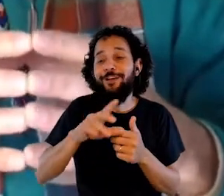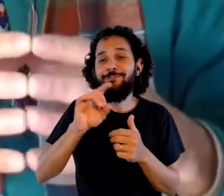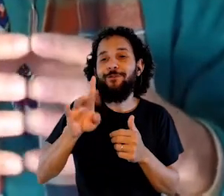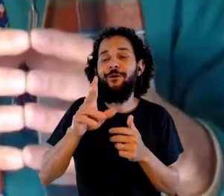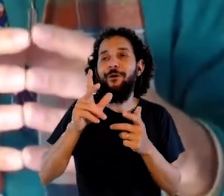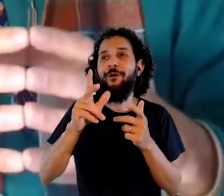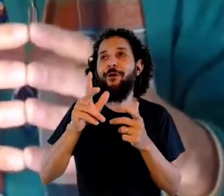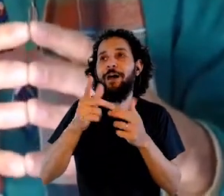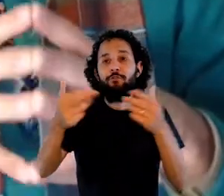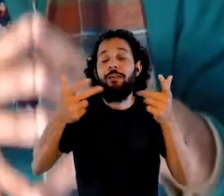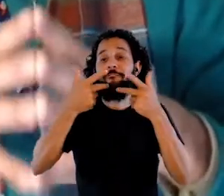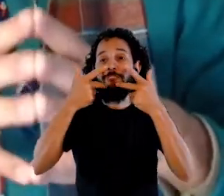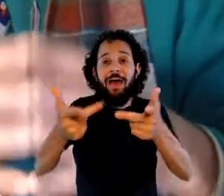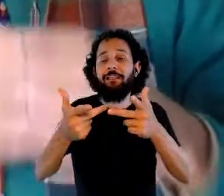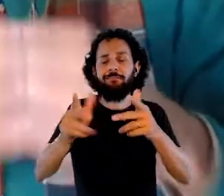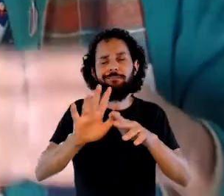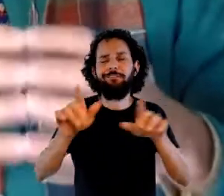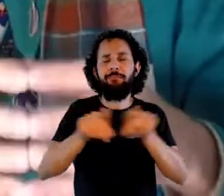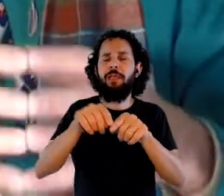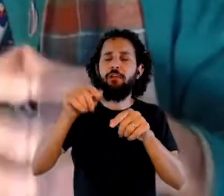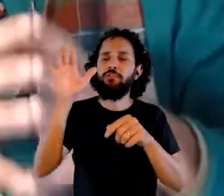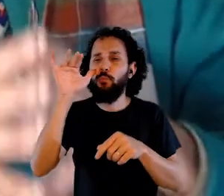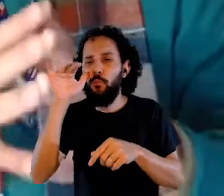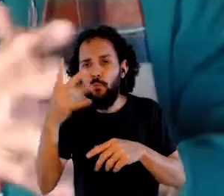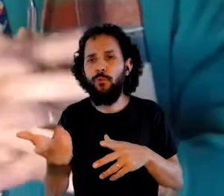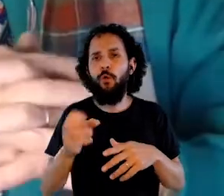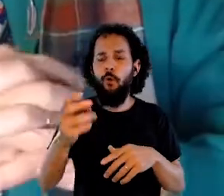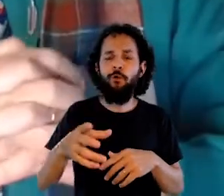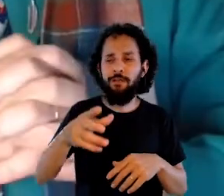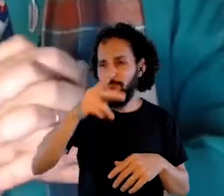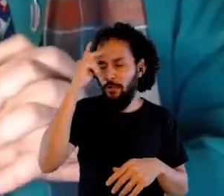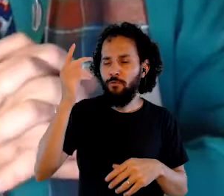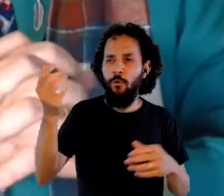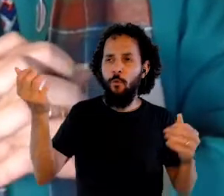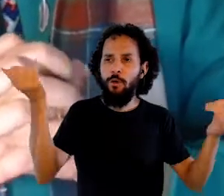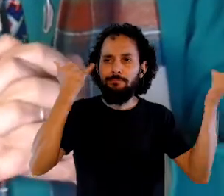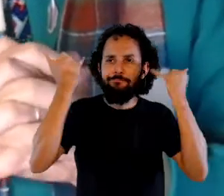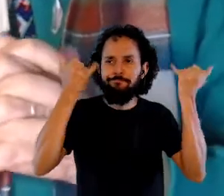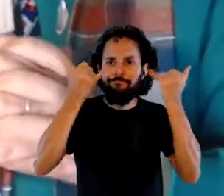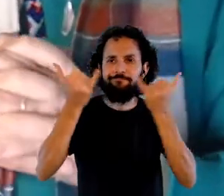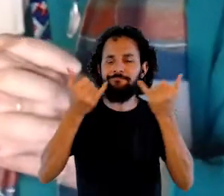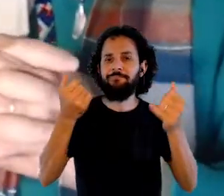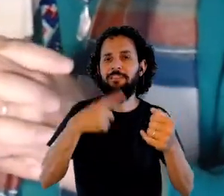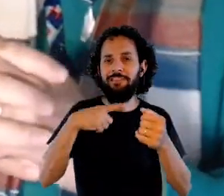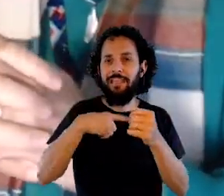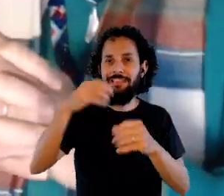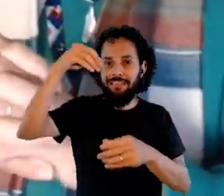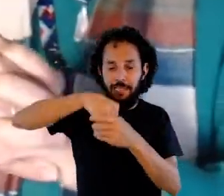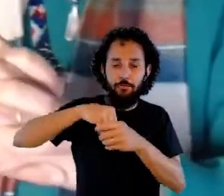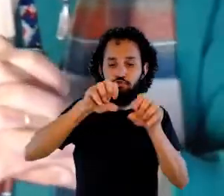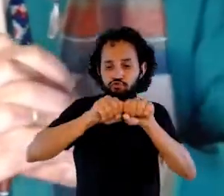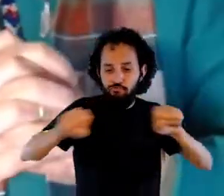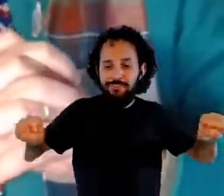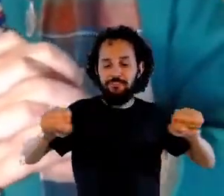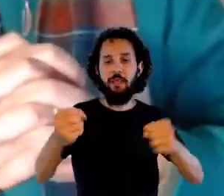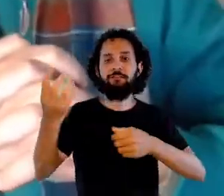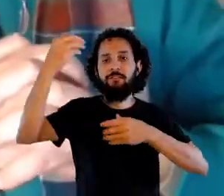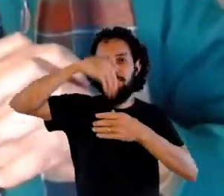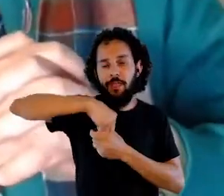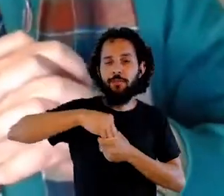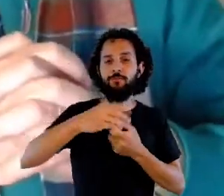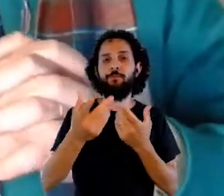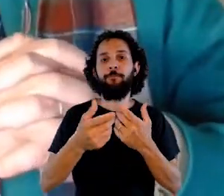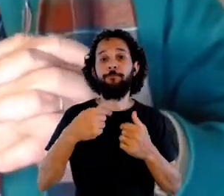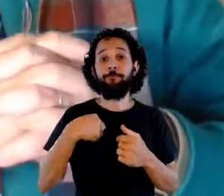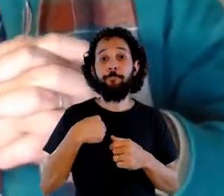a gente ouve, né? Porque está produzindo substâncias. É verdade. Eu vou colocar esse comentário aqui,